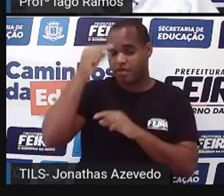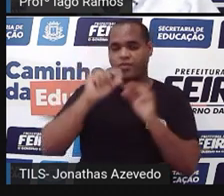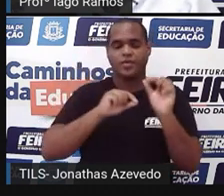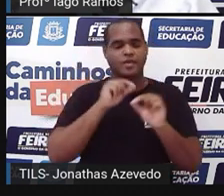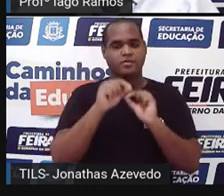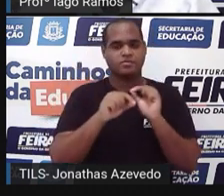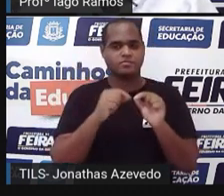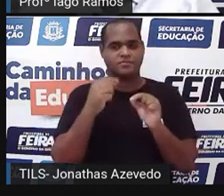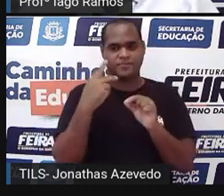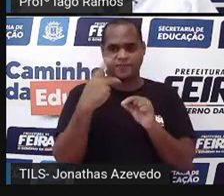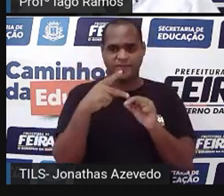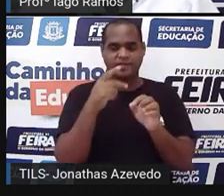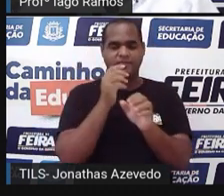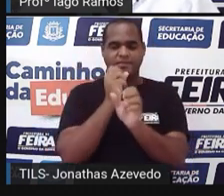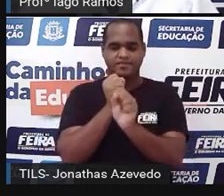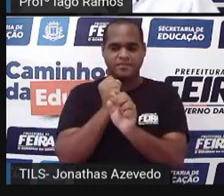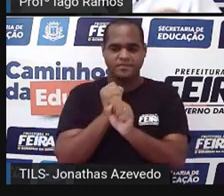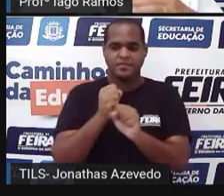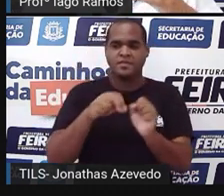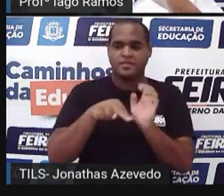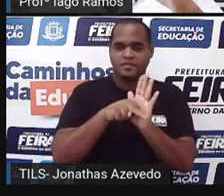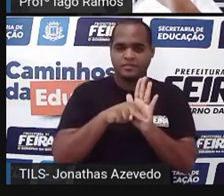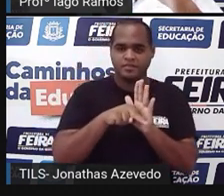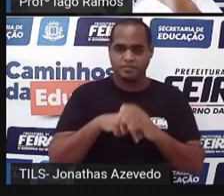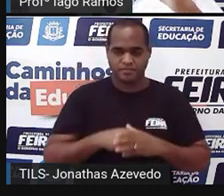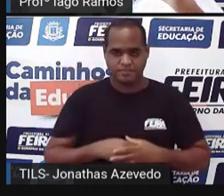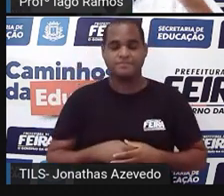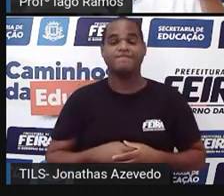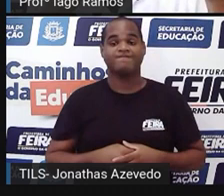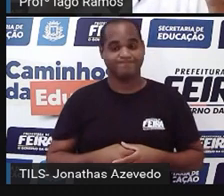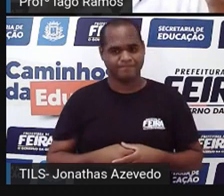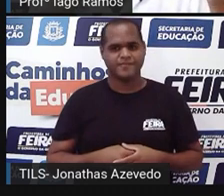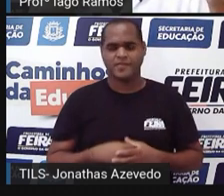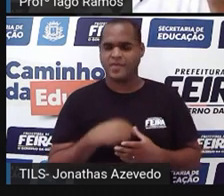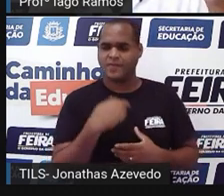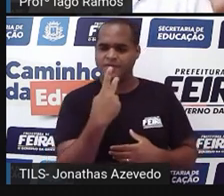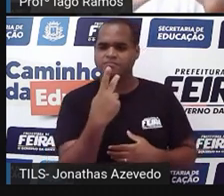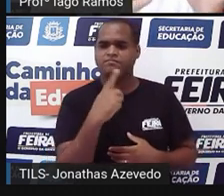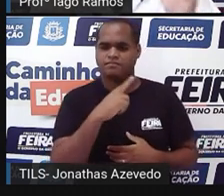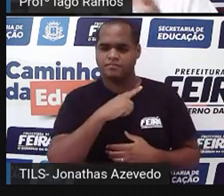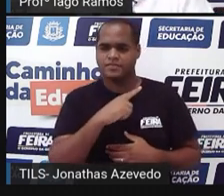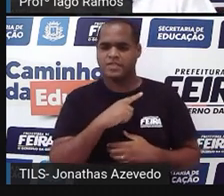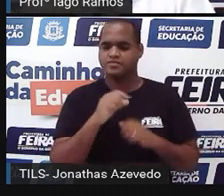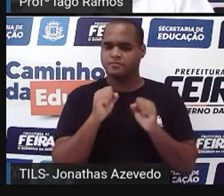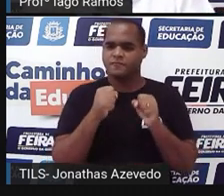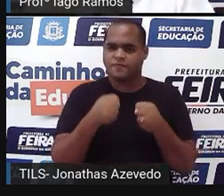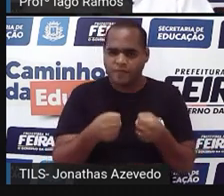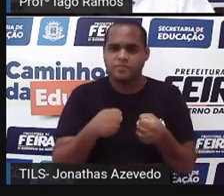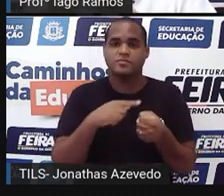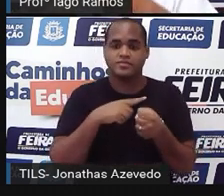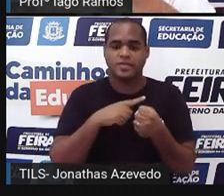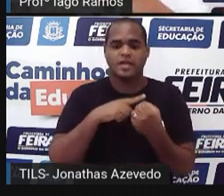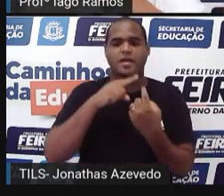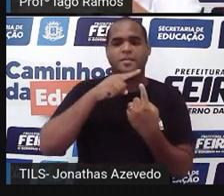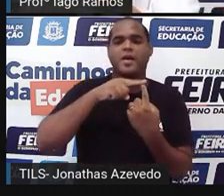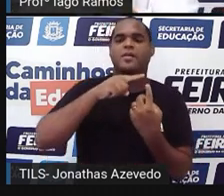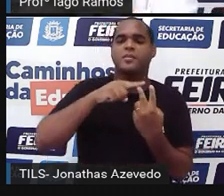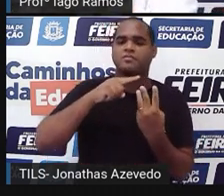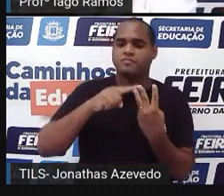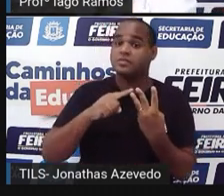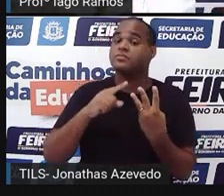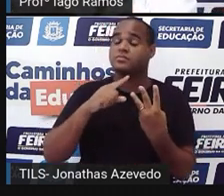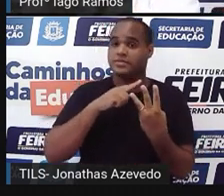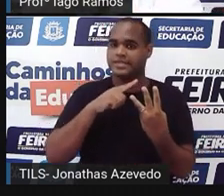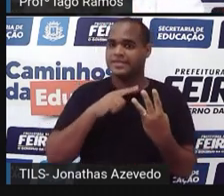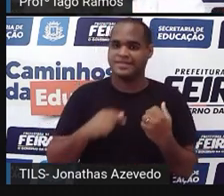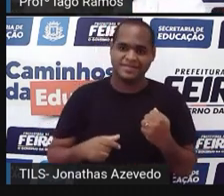seguinte como se essa nota você estivesse conquistando ela em cada unidade você pega essa